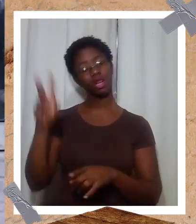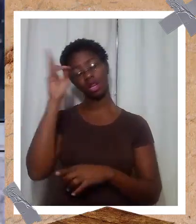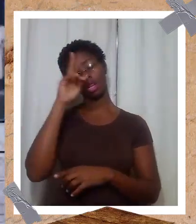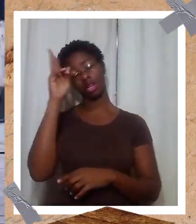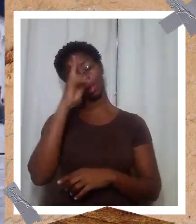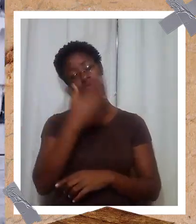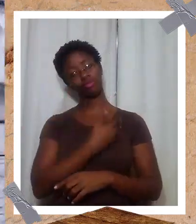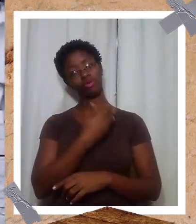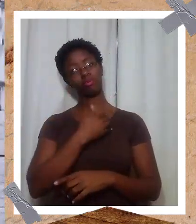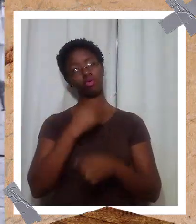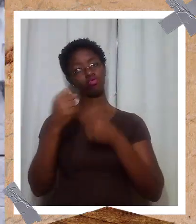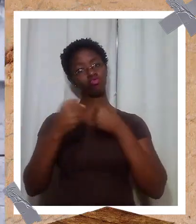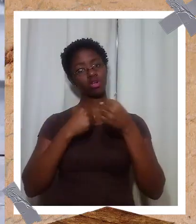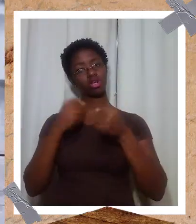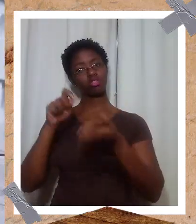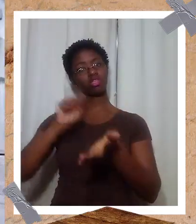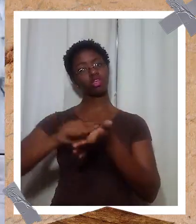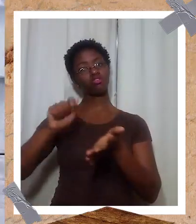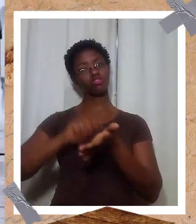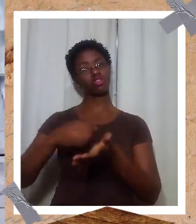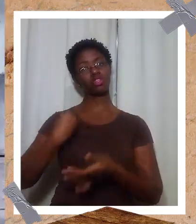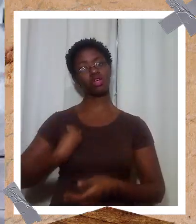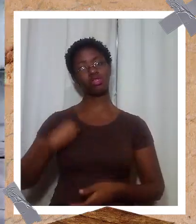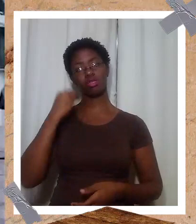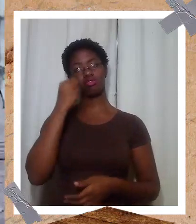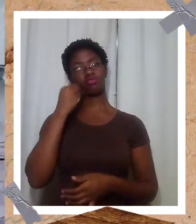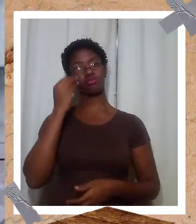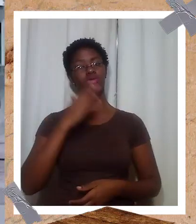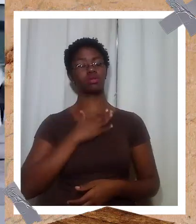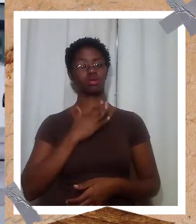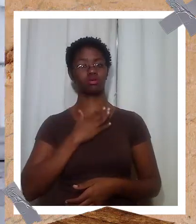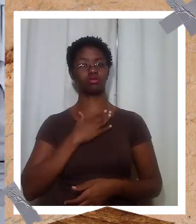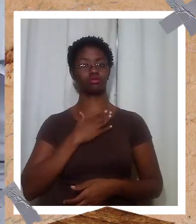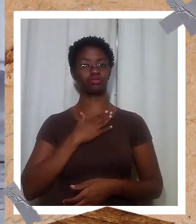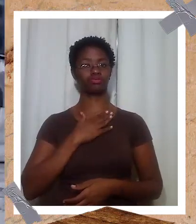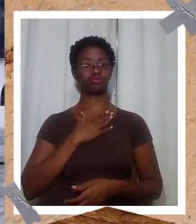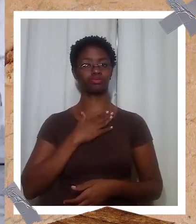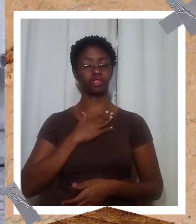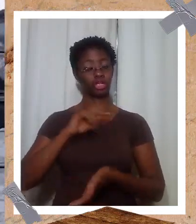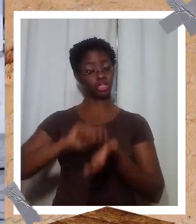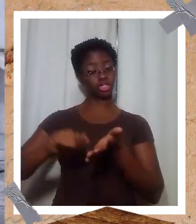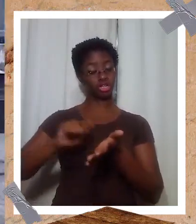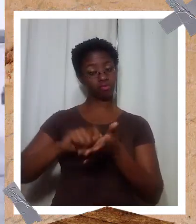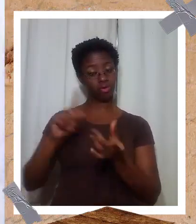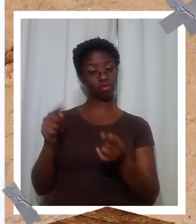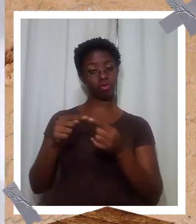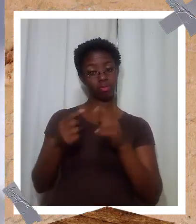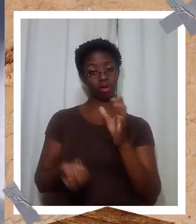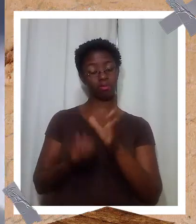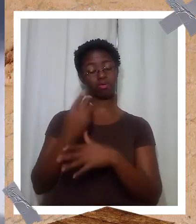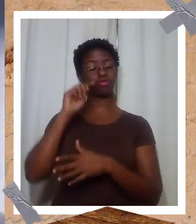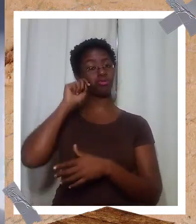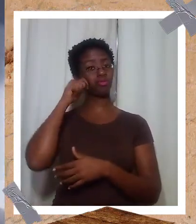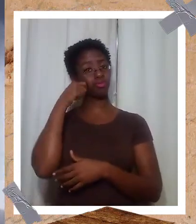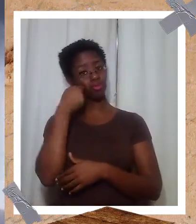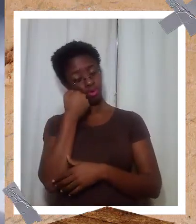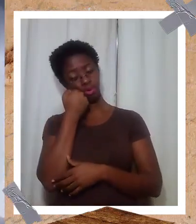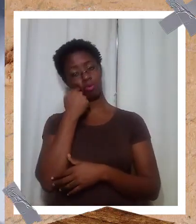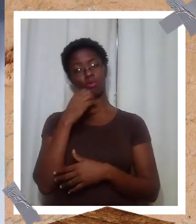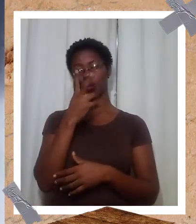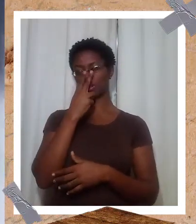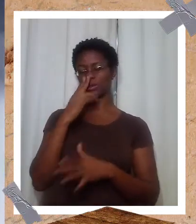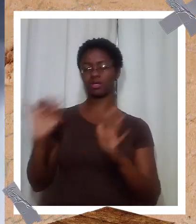à escrita das minhas vivências. Escrever é produzir pão para almas famintas de identificação e